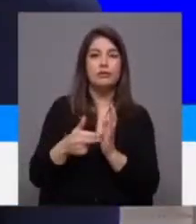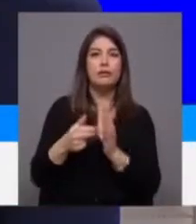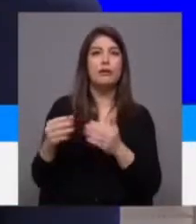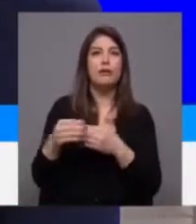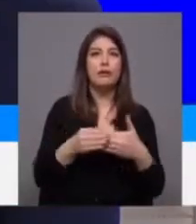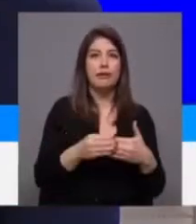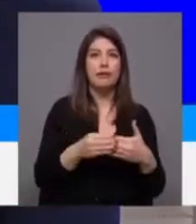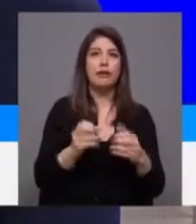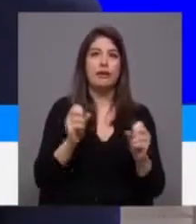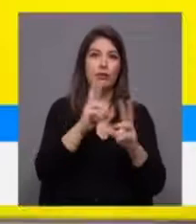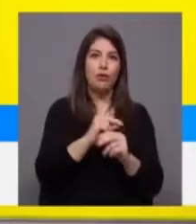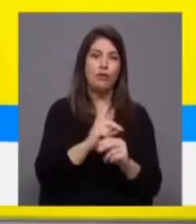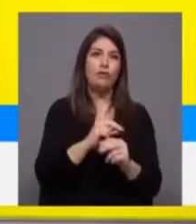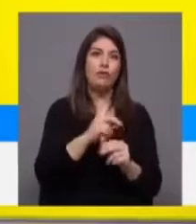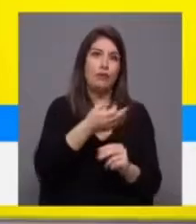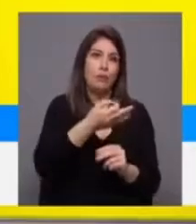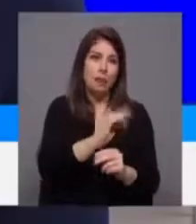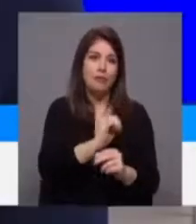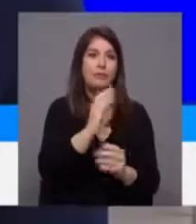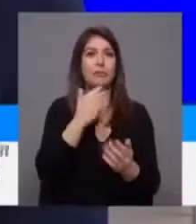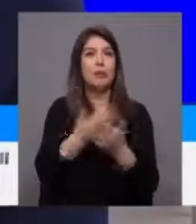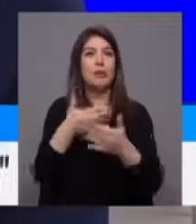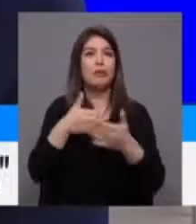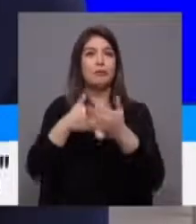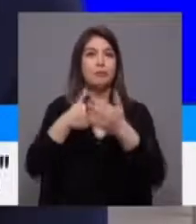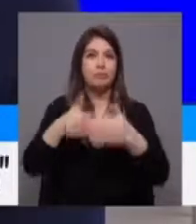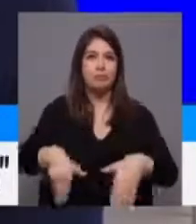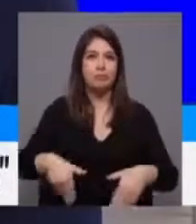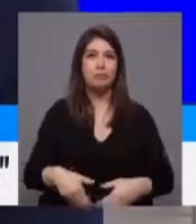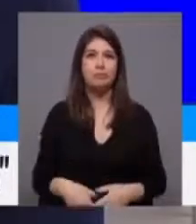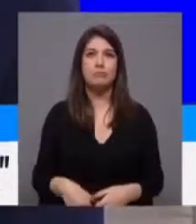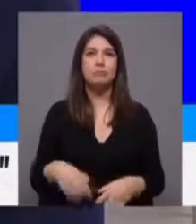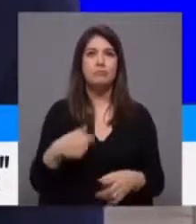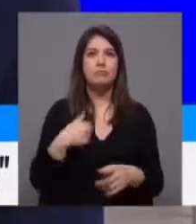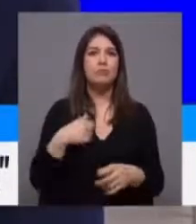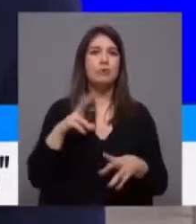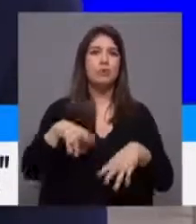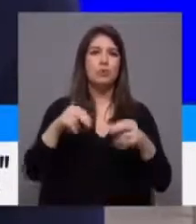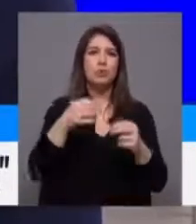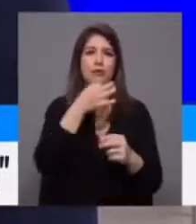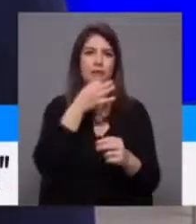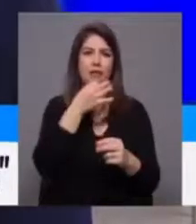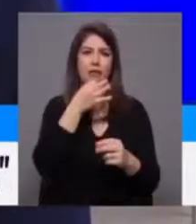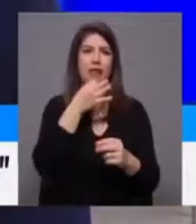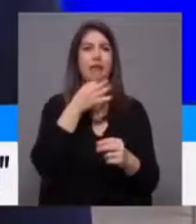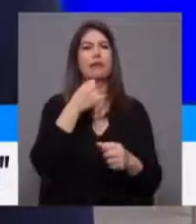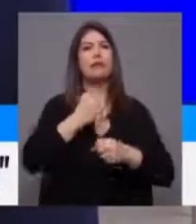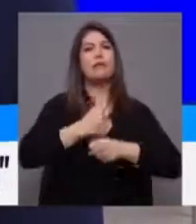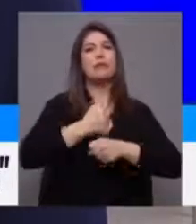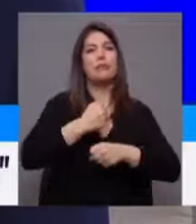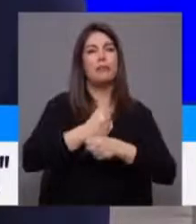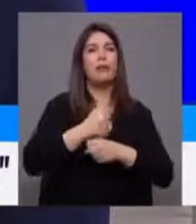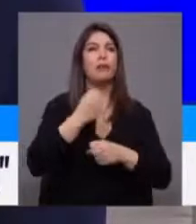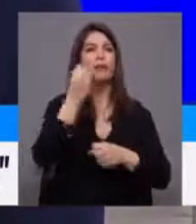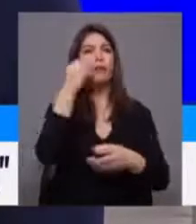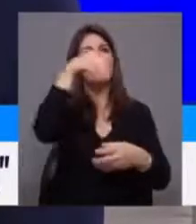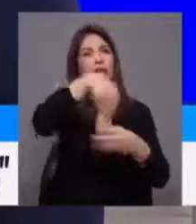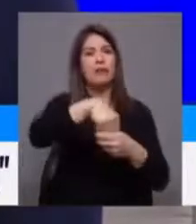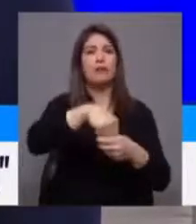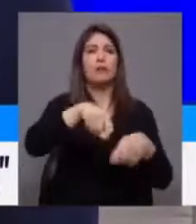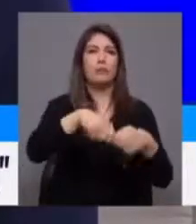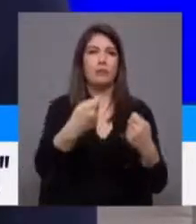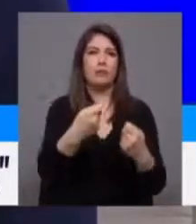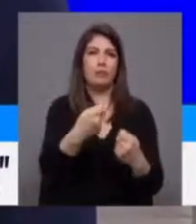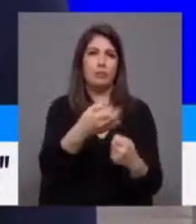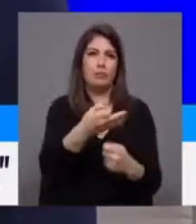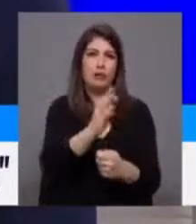PS para Deixar de existir uma questão nunca me referir a vida interna do partido socialista é nunca o faria o que disse